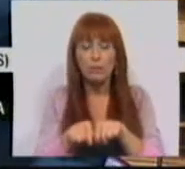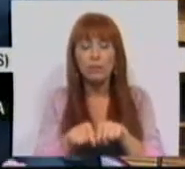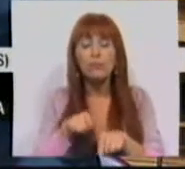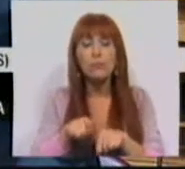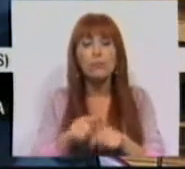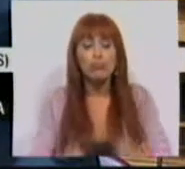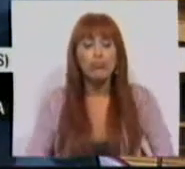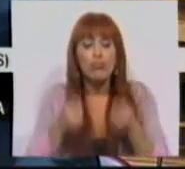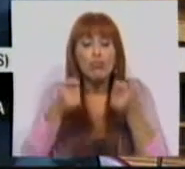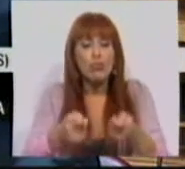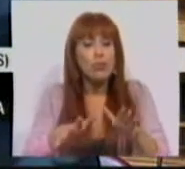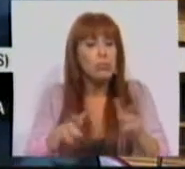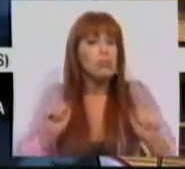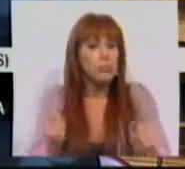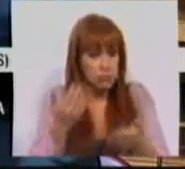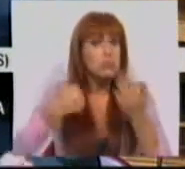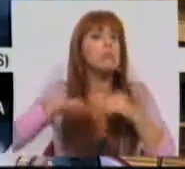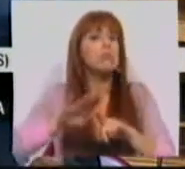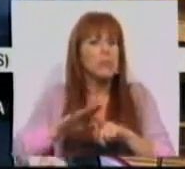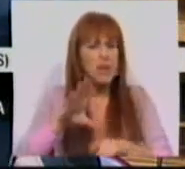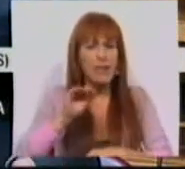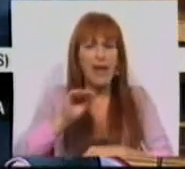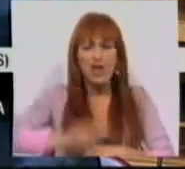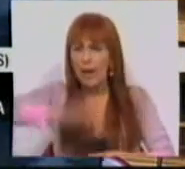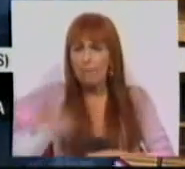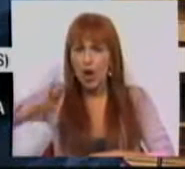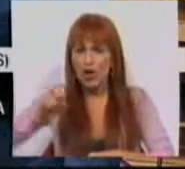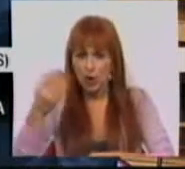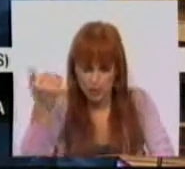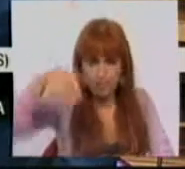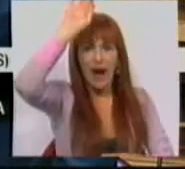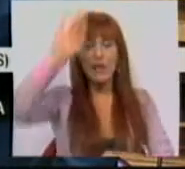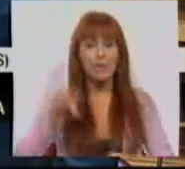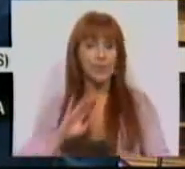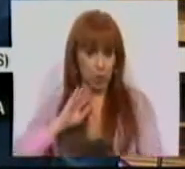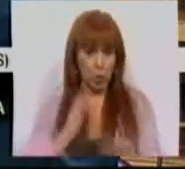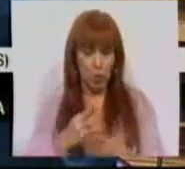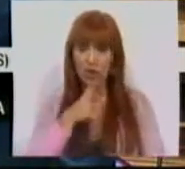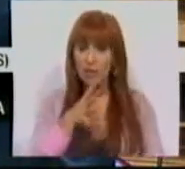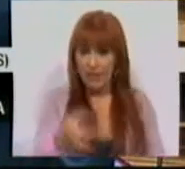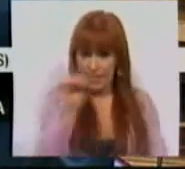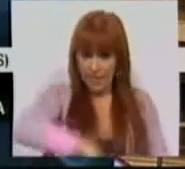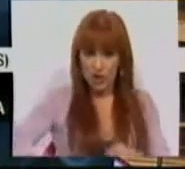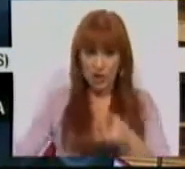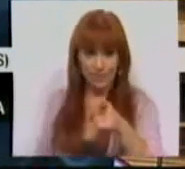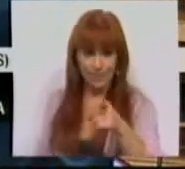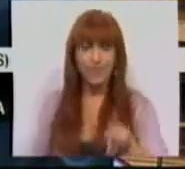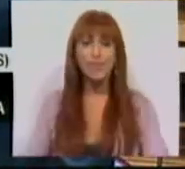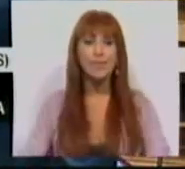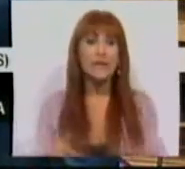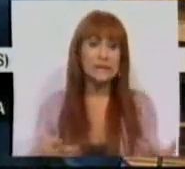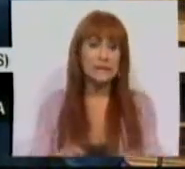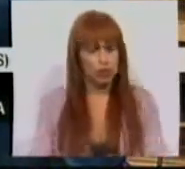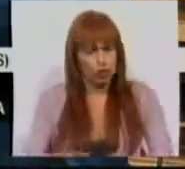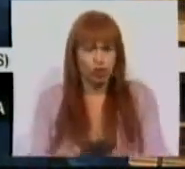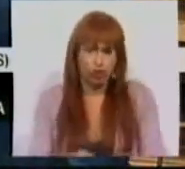irão investir mais de 10 milhões de euros. E por último dizer também que essa